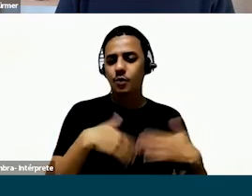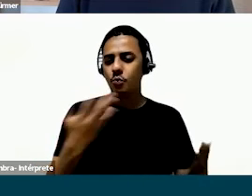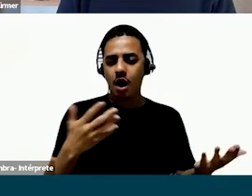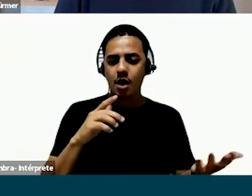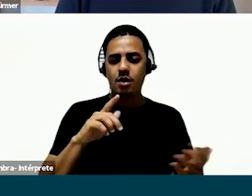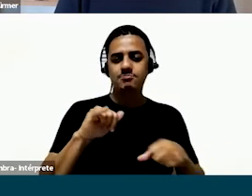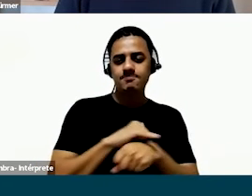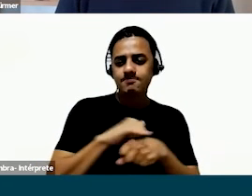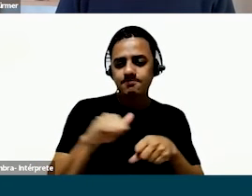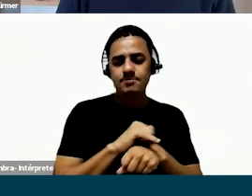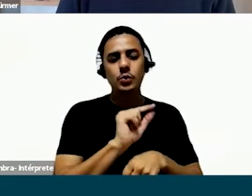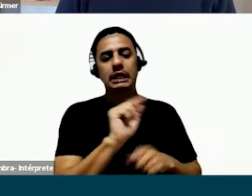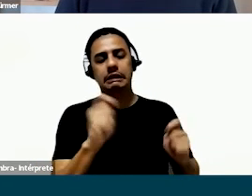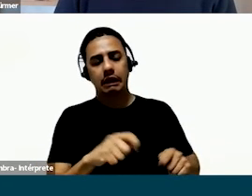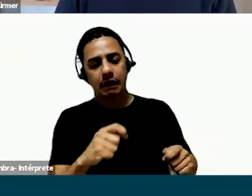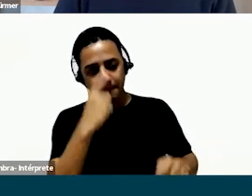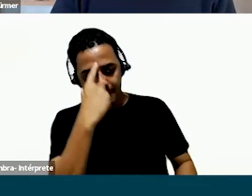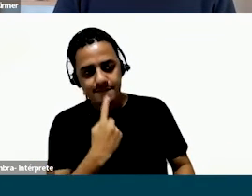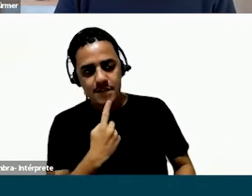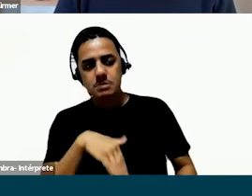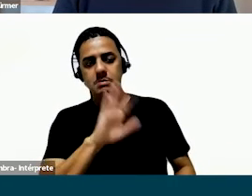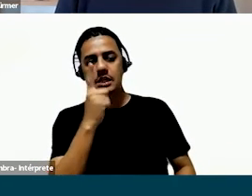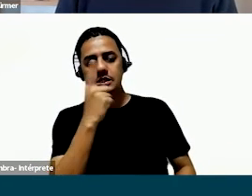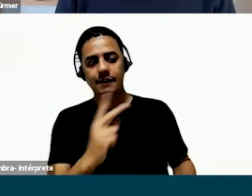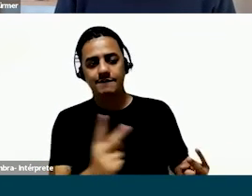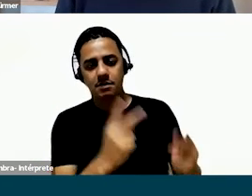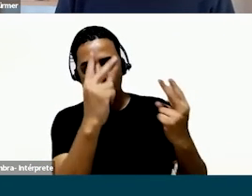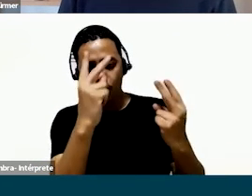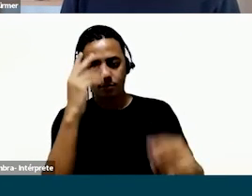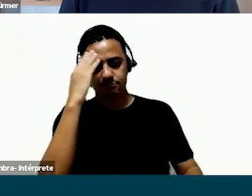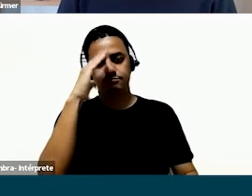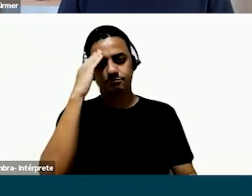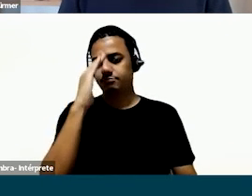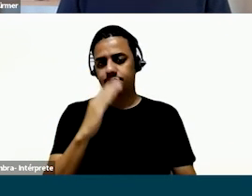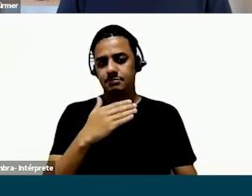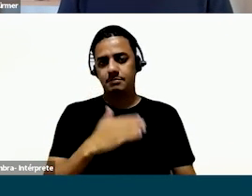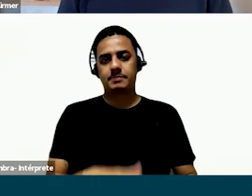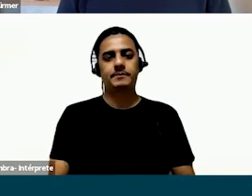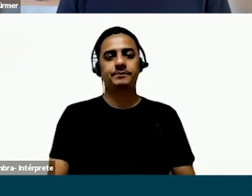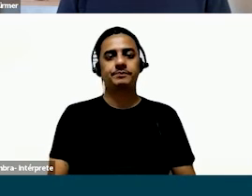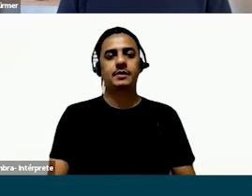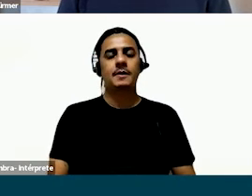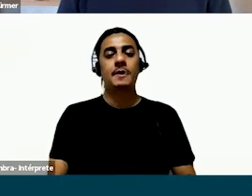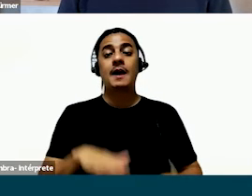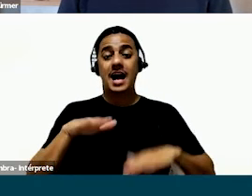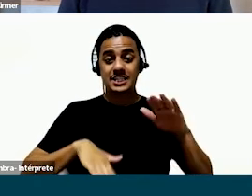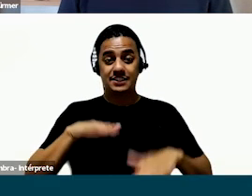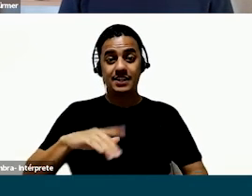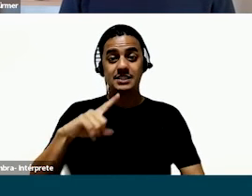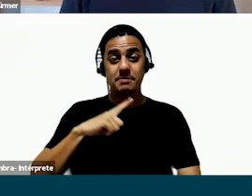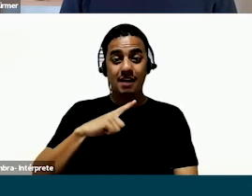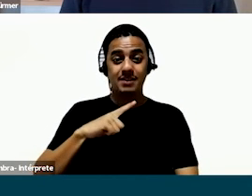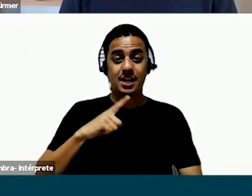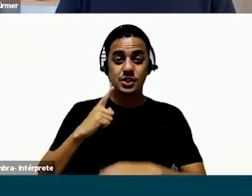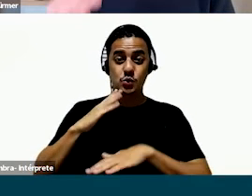são os gatilhos, comportamentos e perfis que estão extraindo mais valor e entender como isso está acontecendo. Por exemplo, para chegar no seu